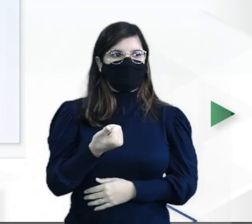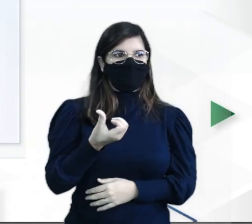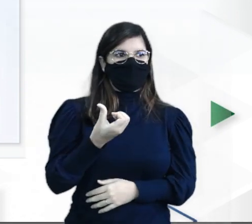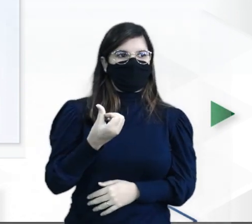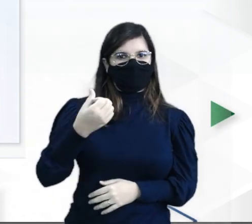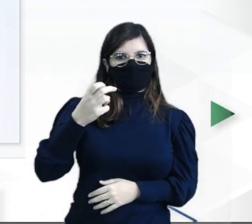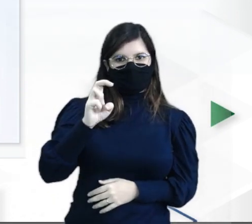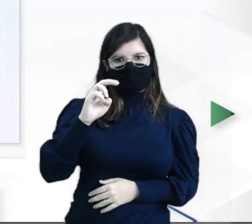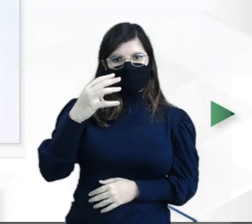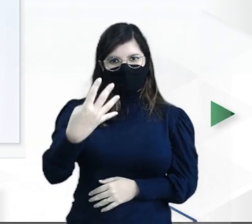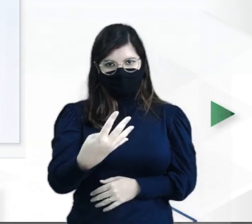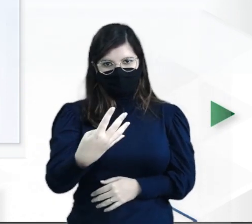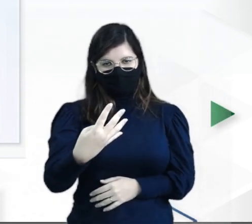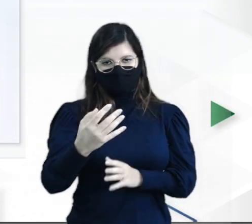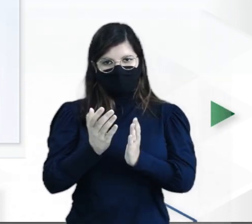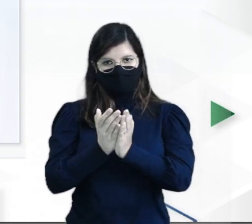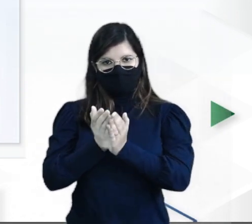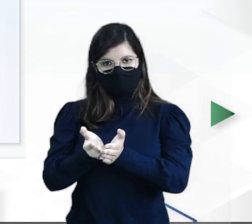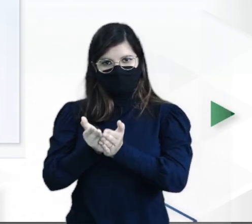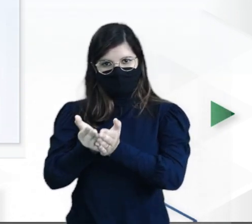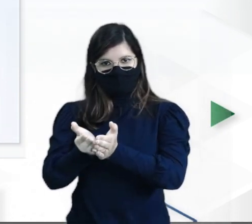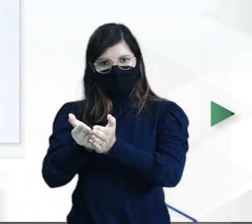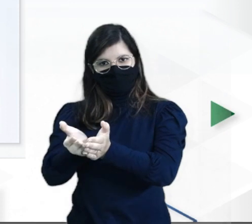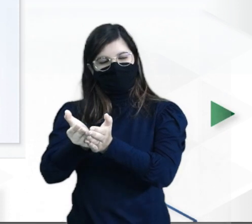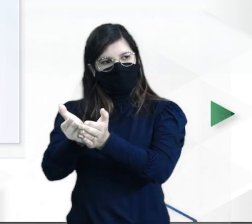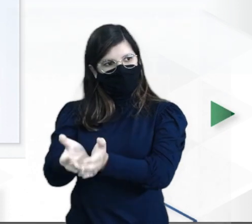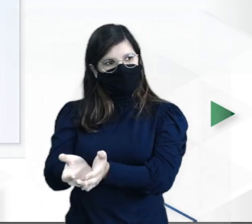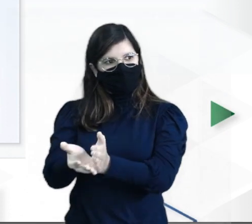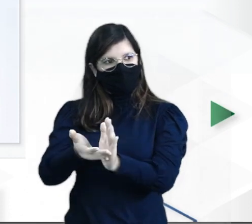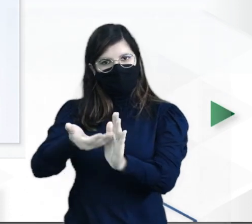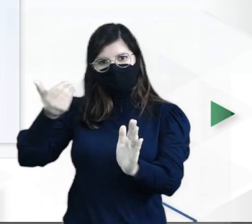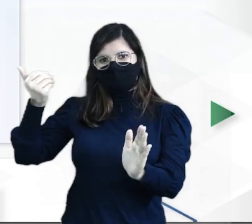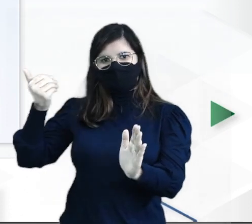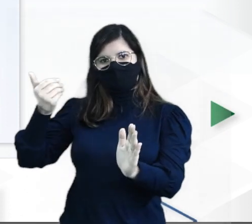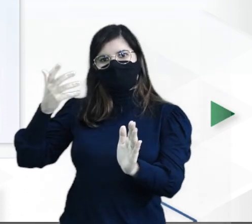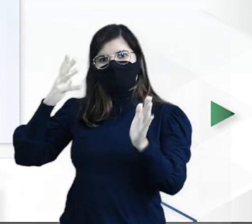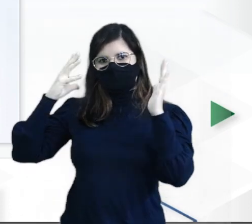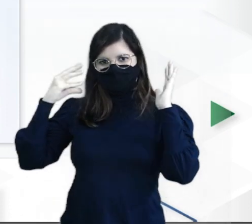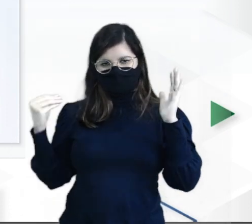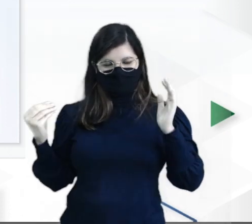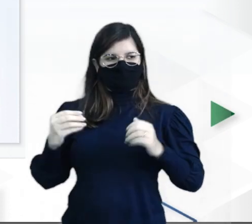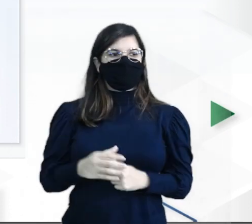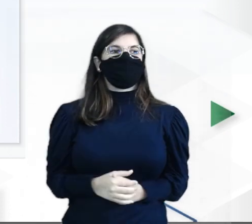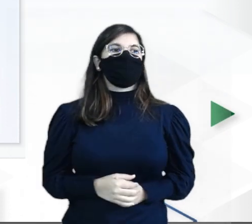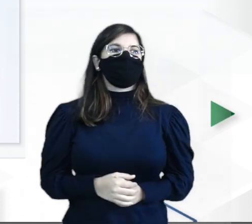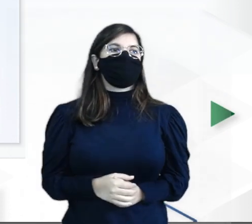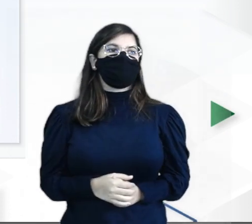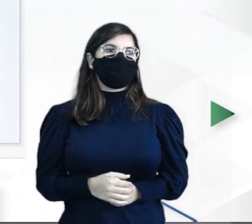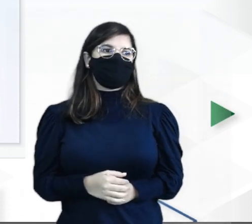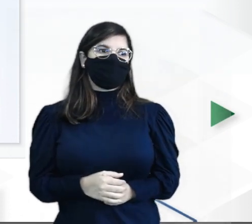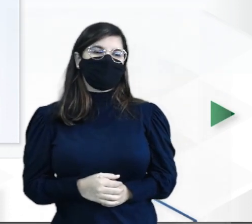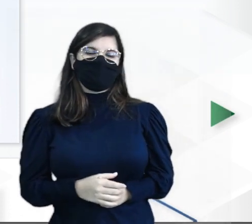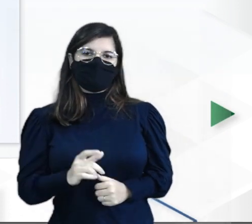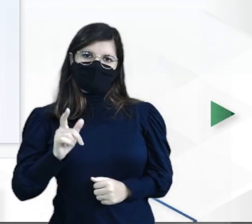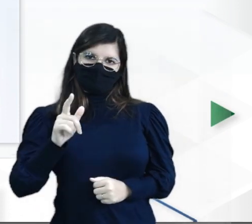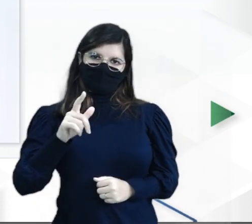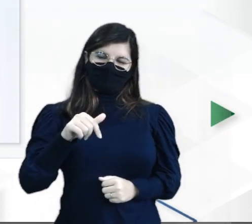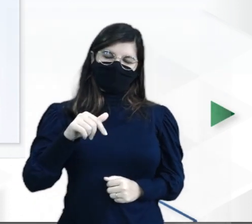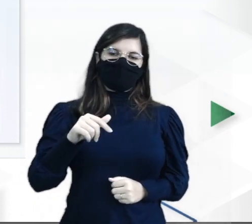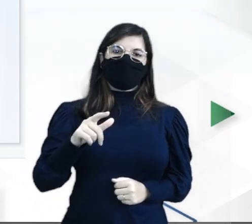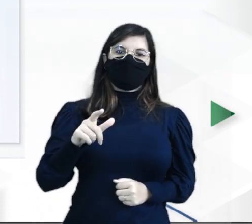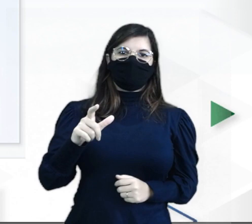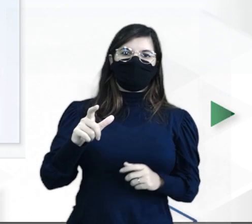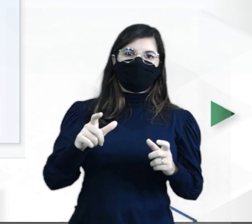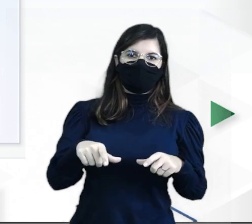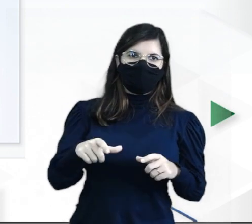após não ser com o marido dos Flames retiraram-se de Pernambuco não é Flamengo time de Portugal não né do Rio de